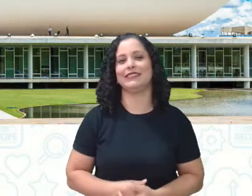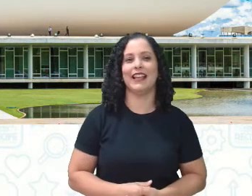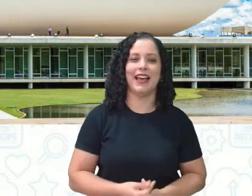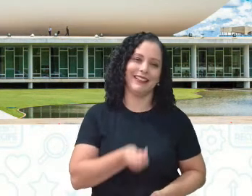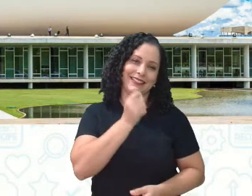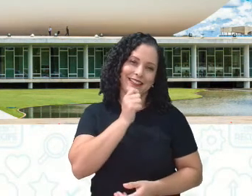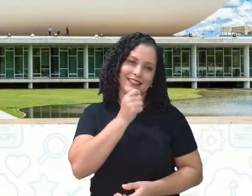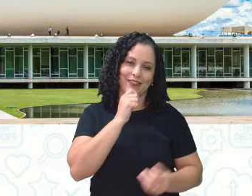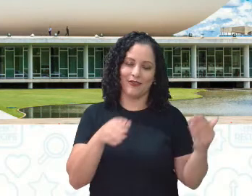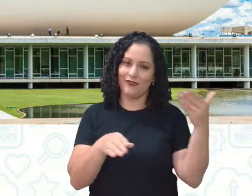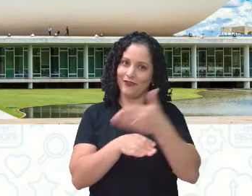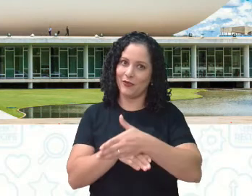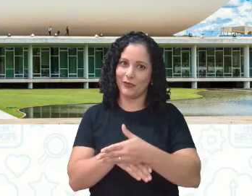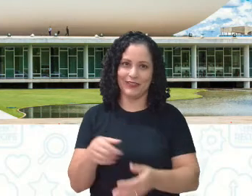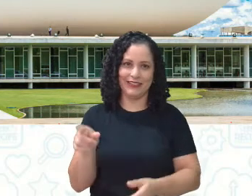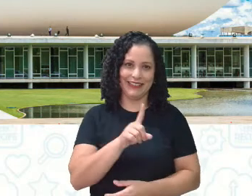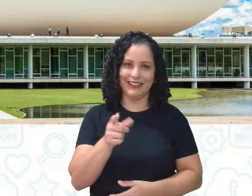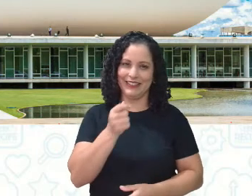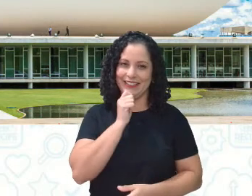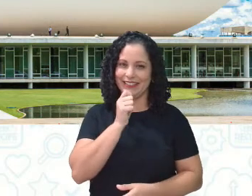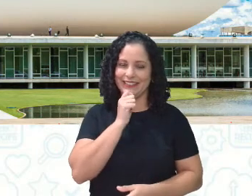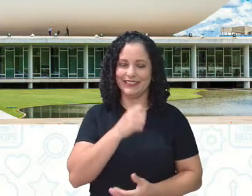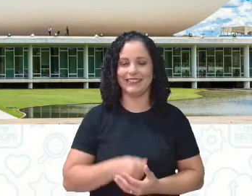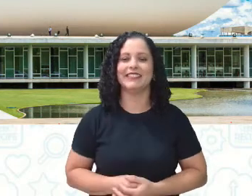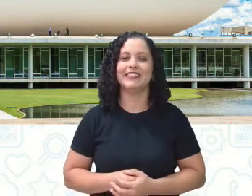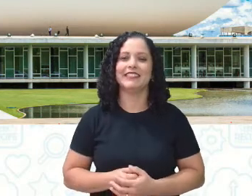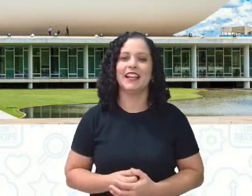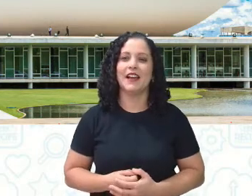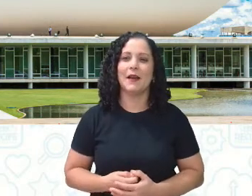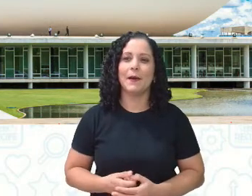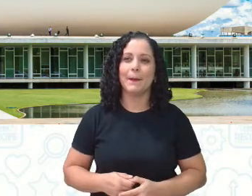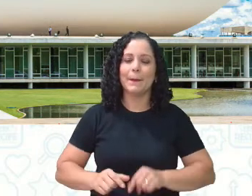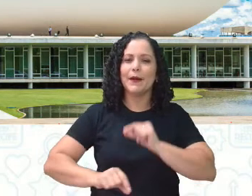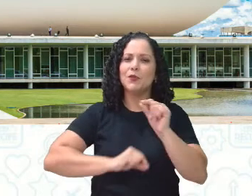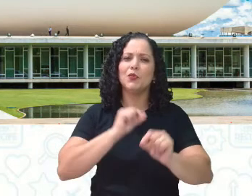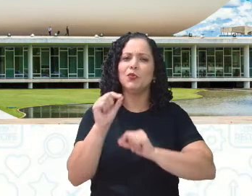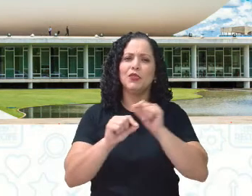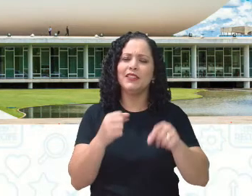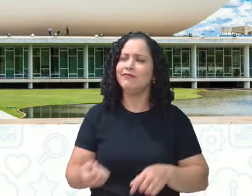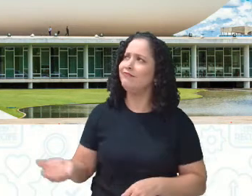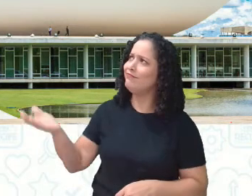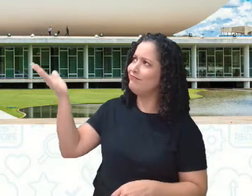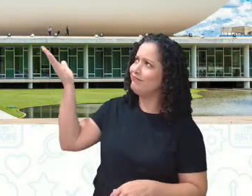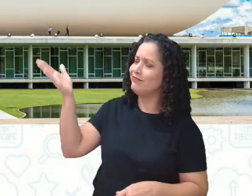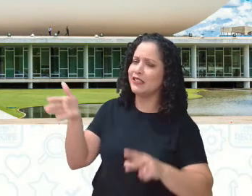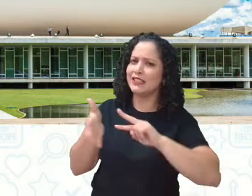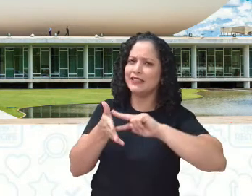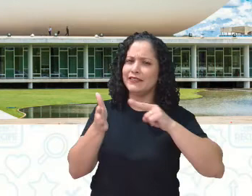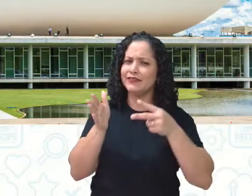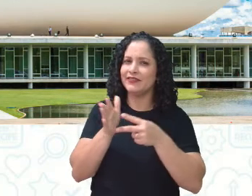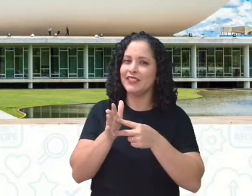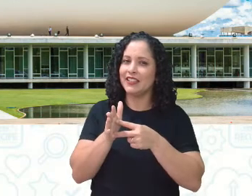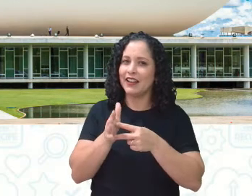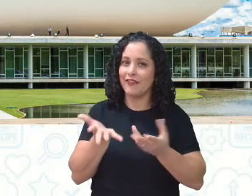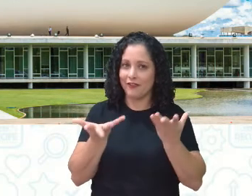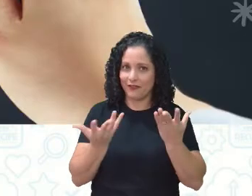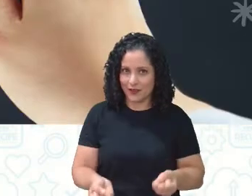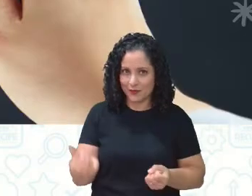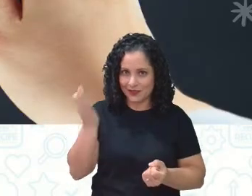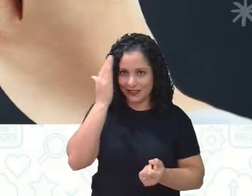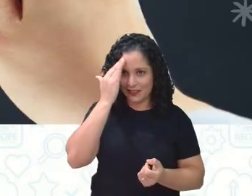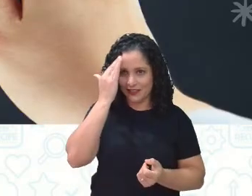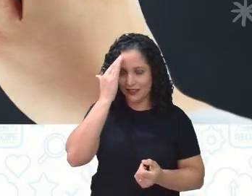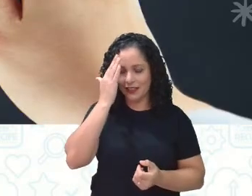ainda não fui não. Não foi não, tive esse né? prazer, não. Pois é. E o que essa imagem representa, né, gente? Vamos entender